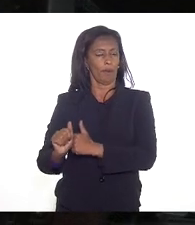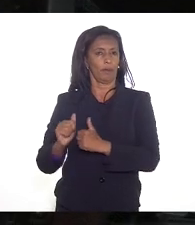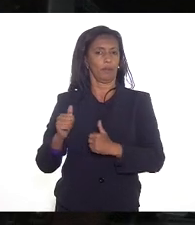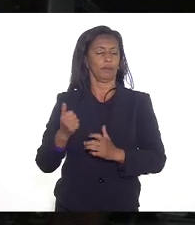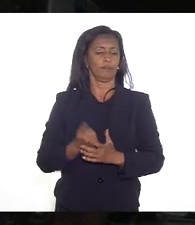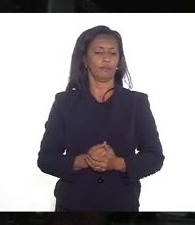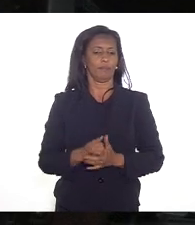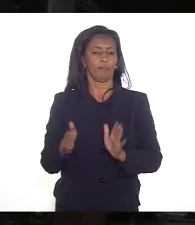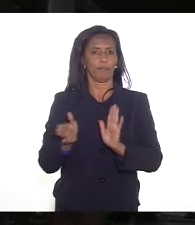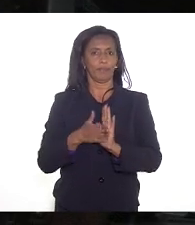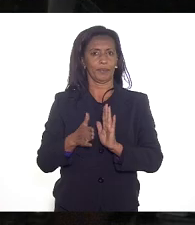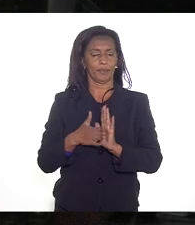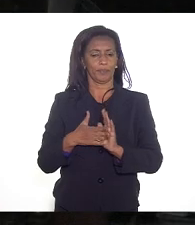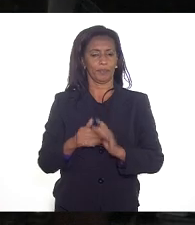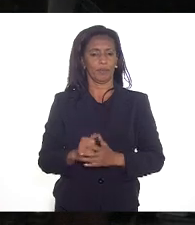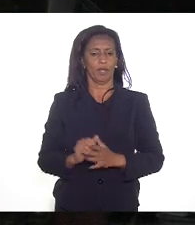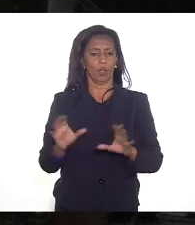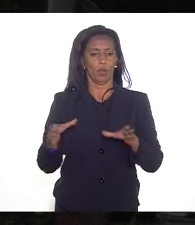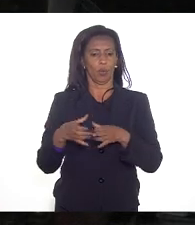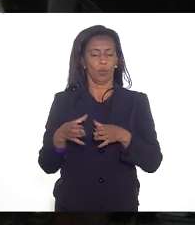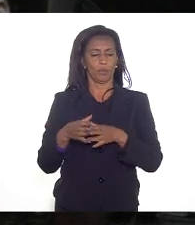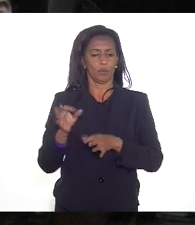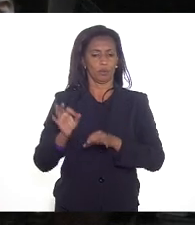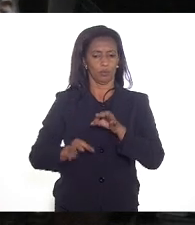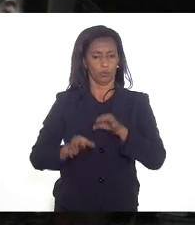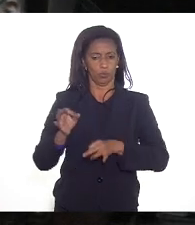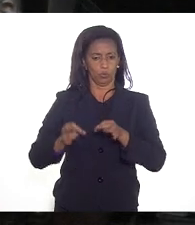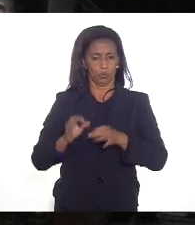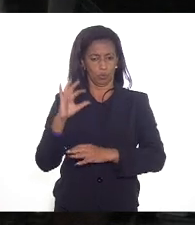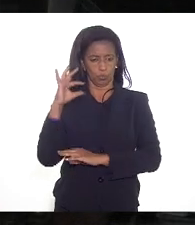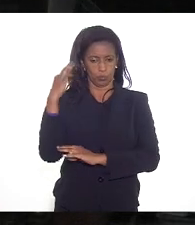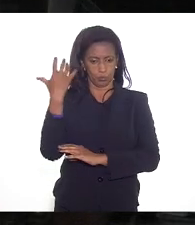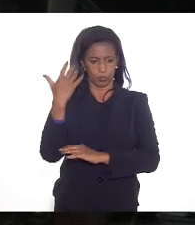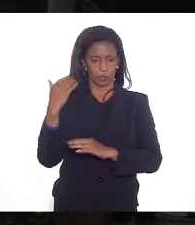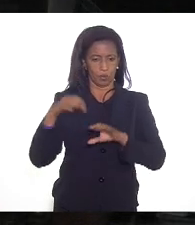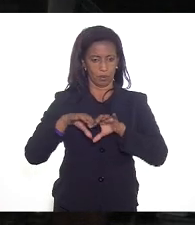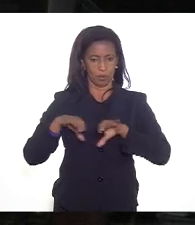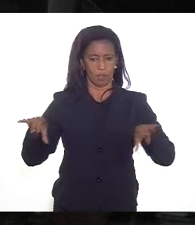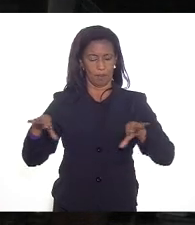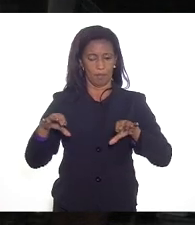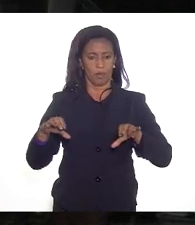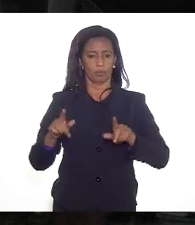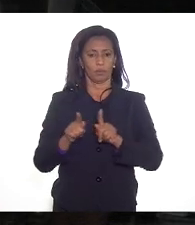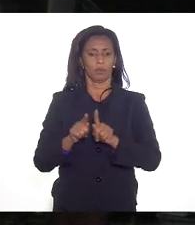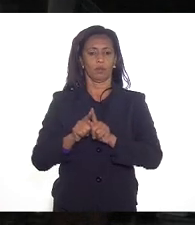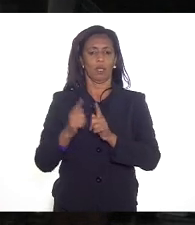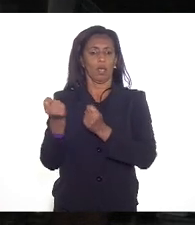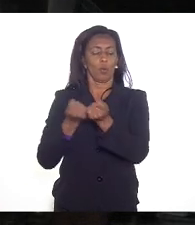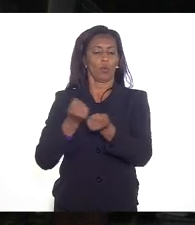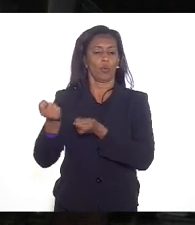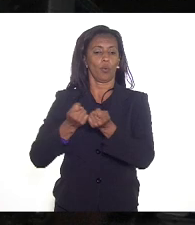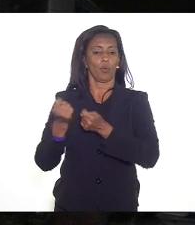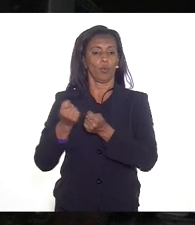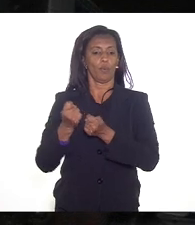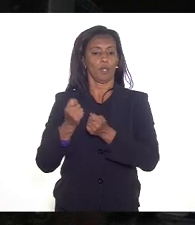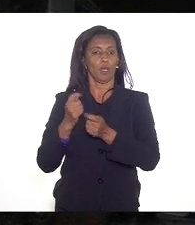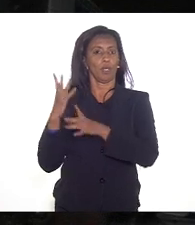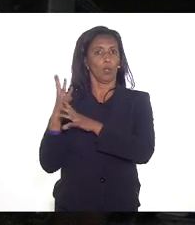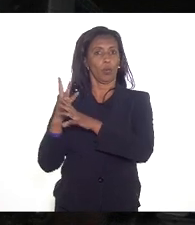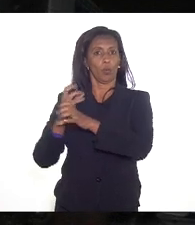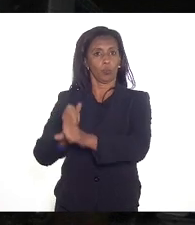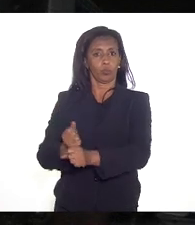dos Paulo presente parecido tava começou a exposição Justiça de Defesa do meio ambiente saneamento ambiental economia e